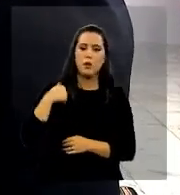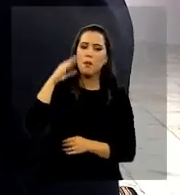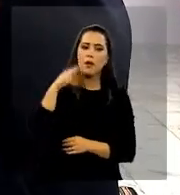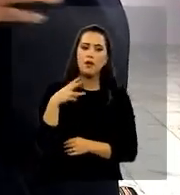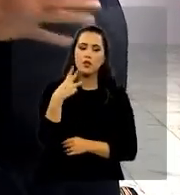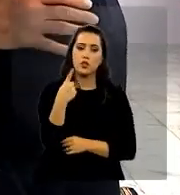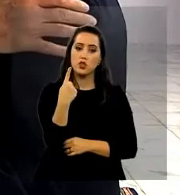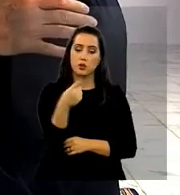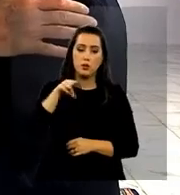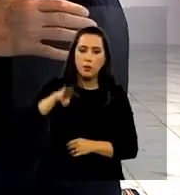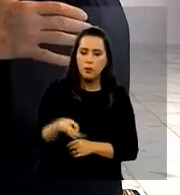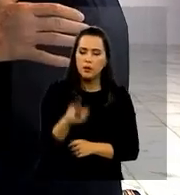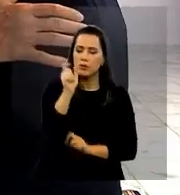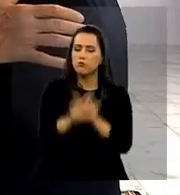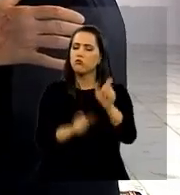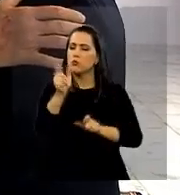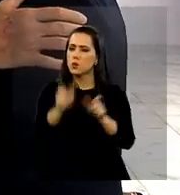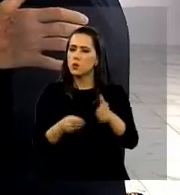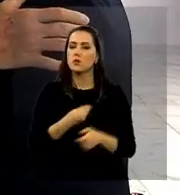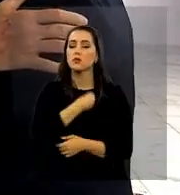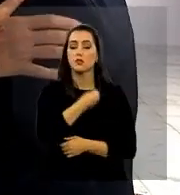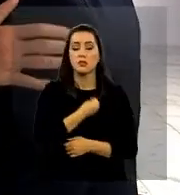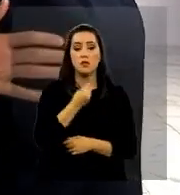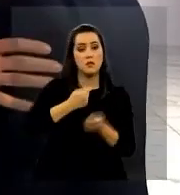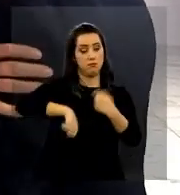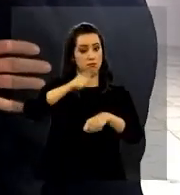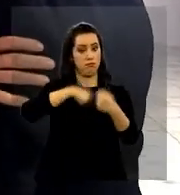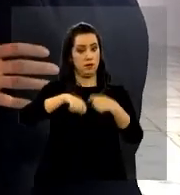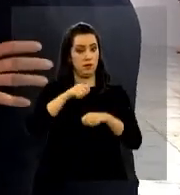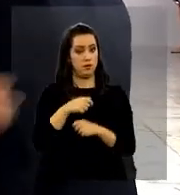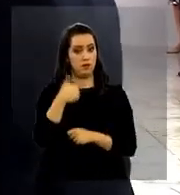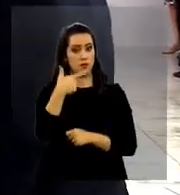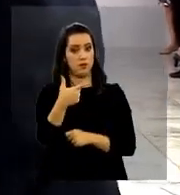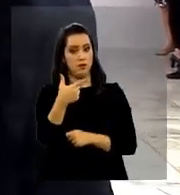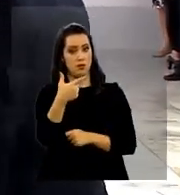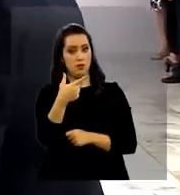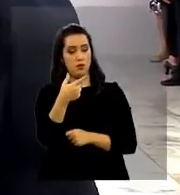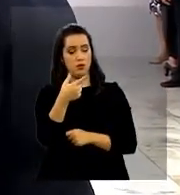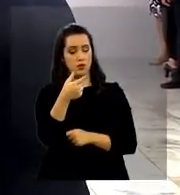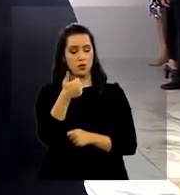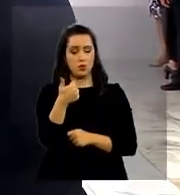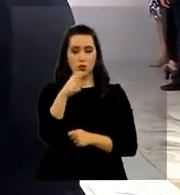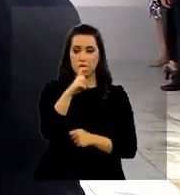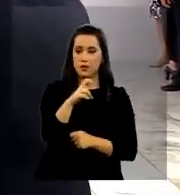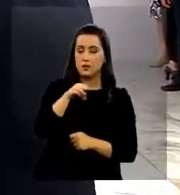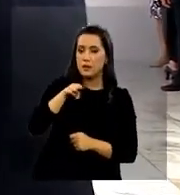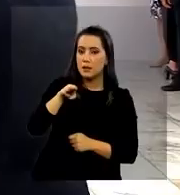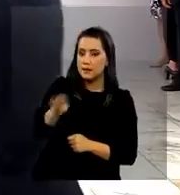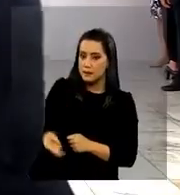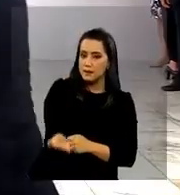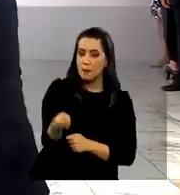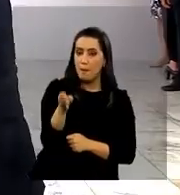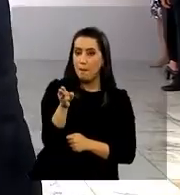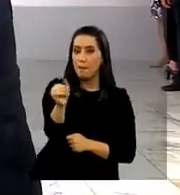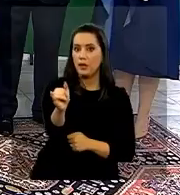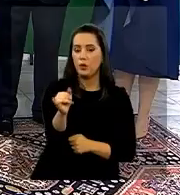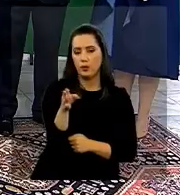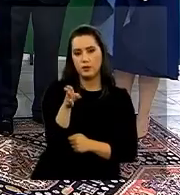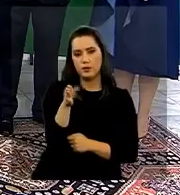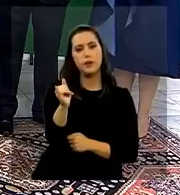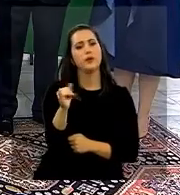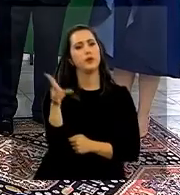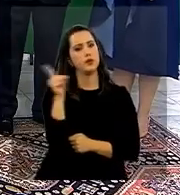31 milhões de habitantes e uma economia de 215 bilhões de dólares. É um dos países que